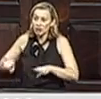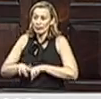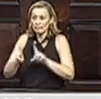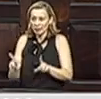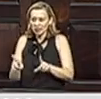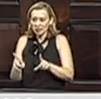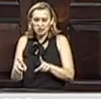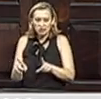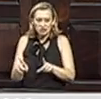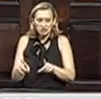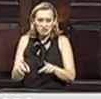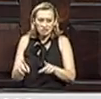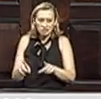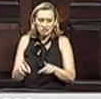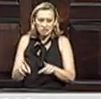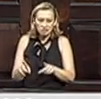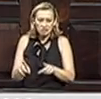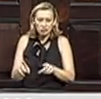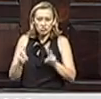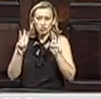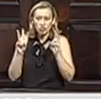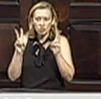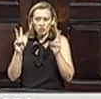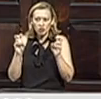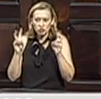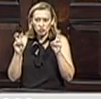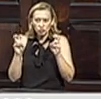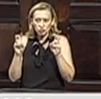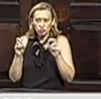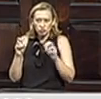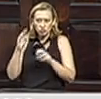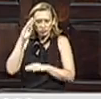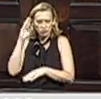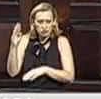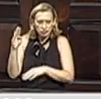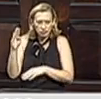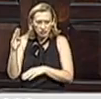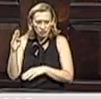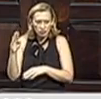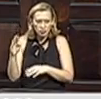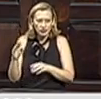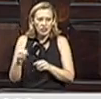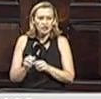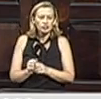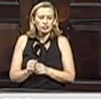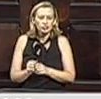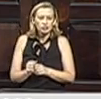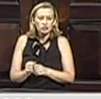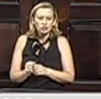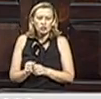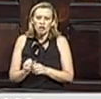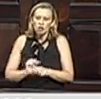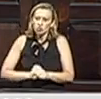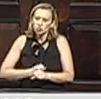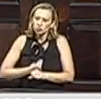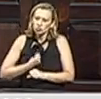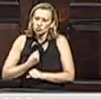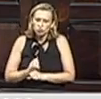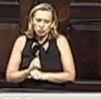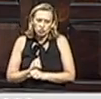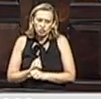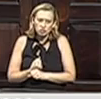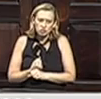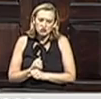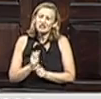específico, técnicos em radiologia, sair da faixa 4 para a faixa 5 é um esforço que